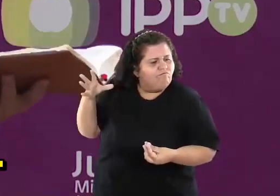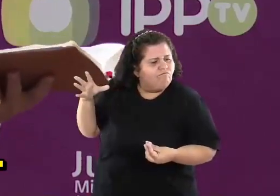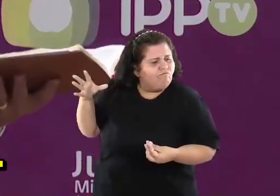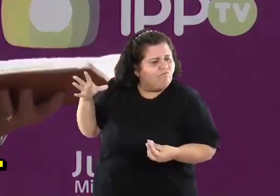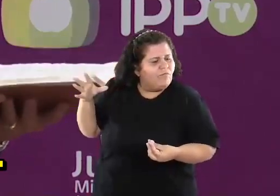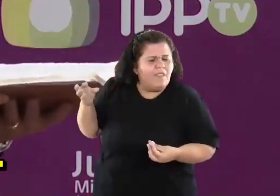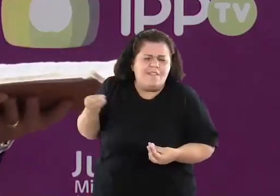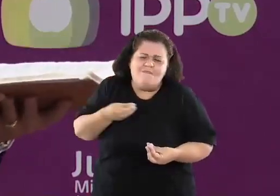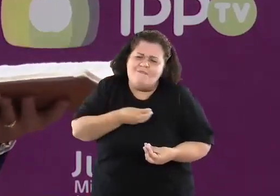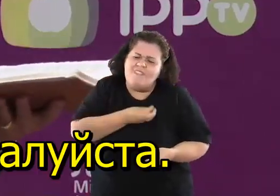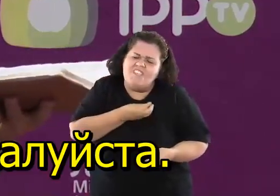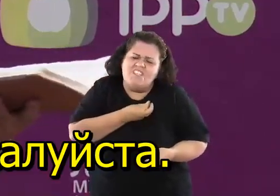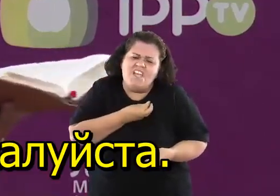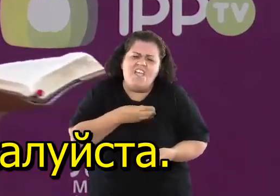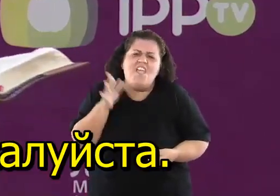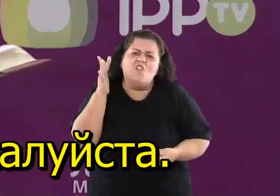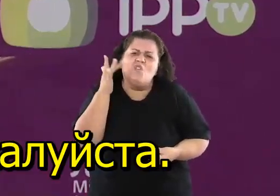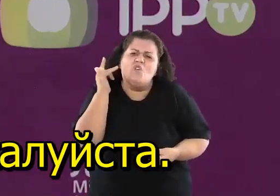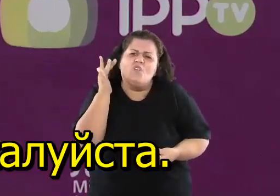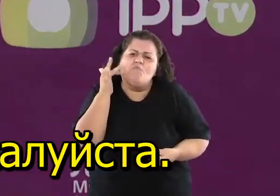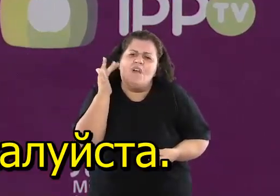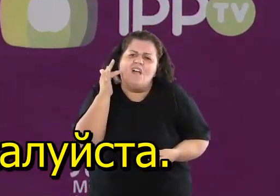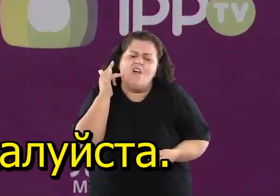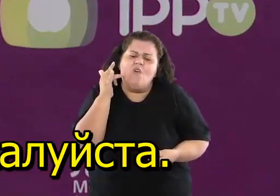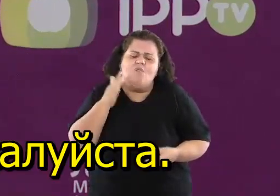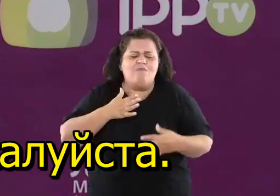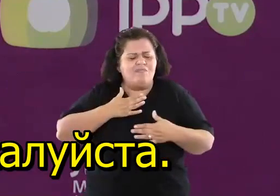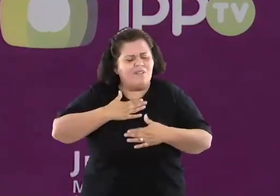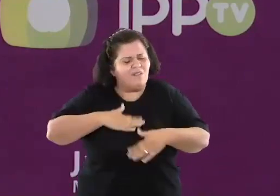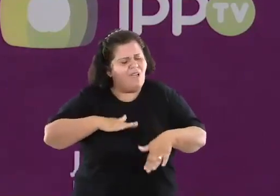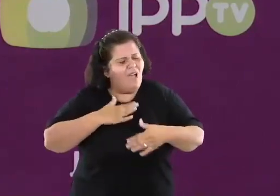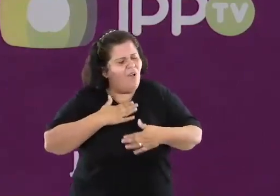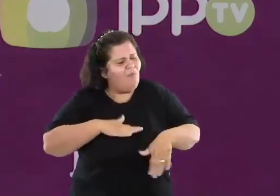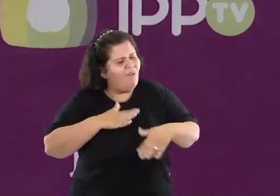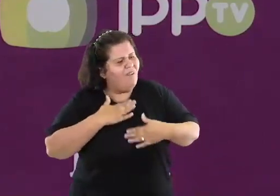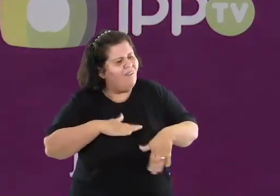naturalidade da vida. Olha comigo o versículo 8, por favor.